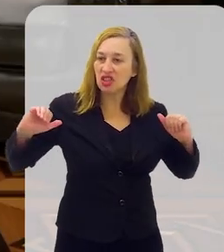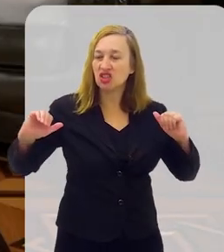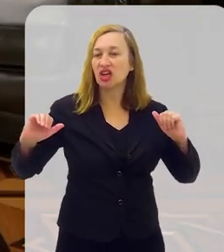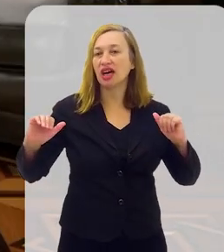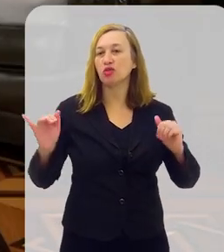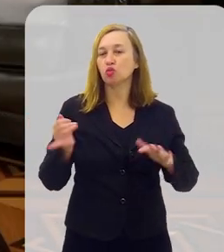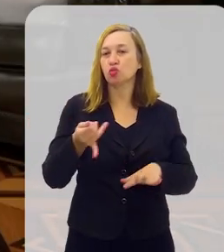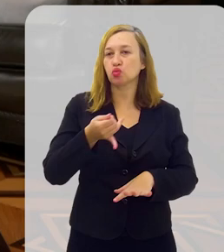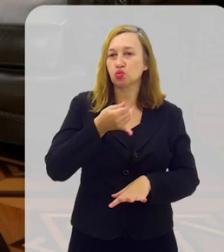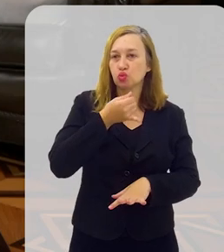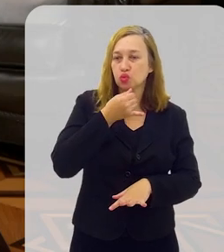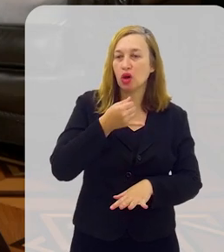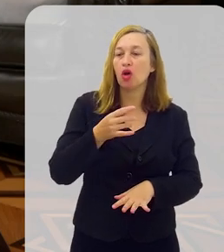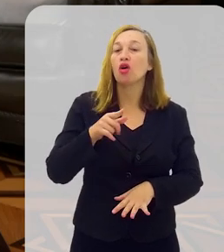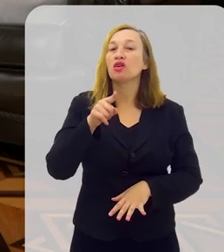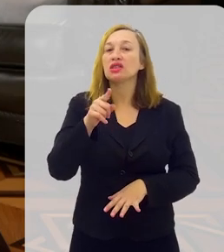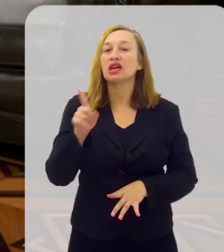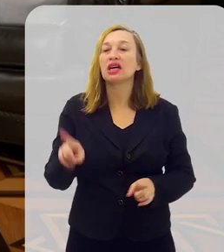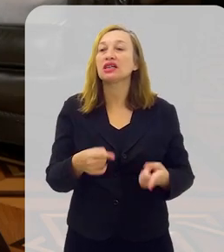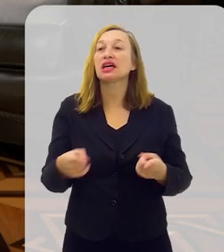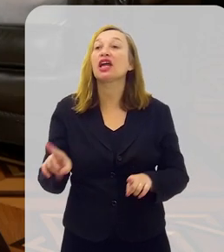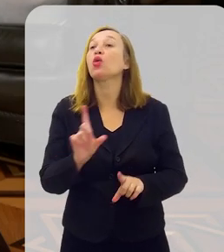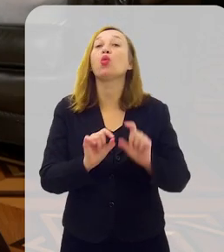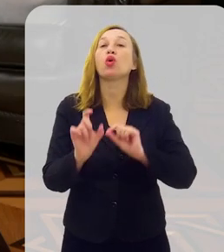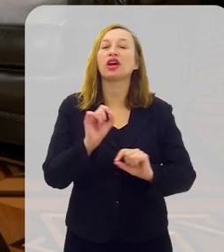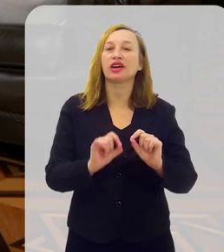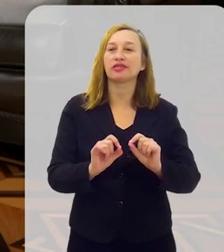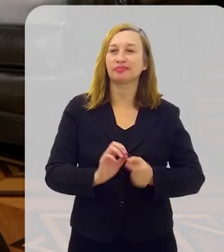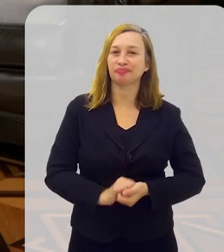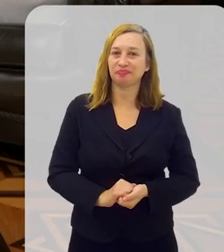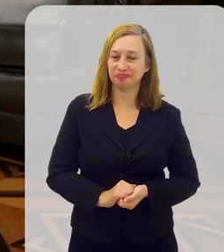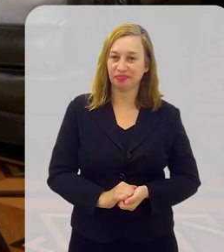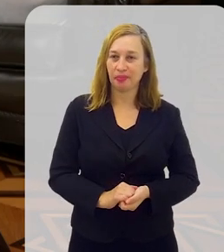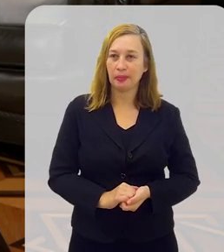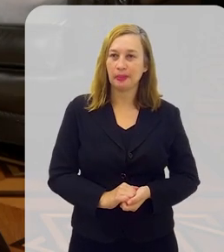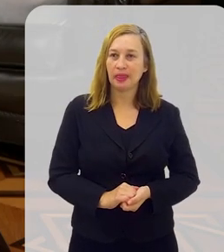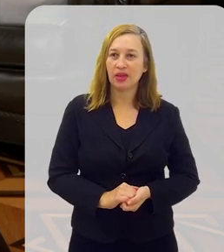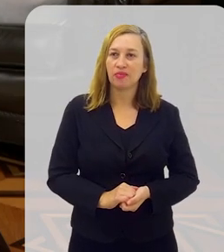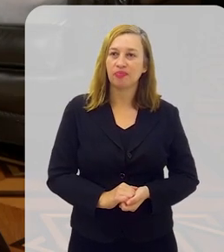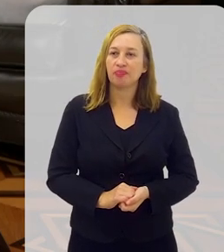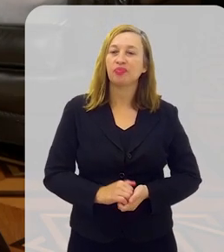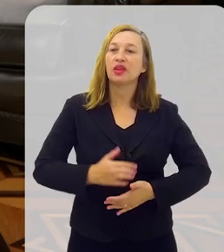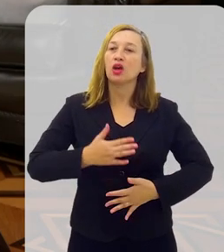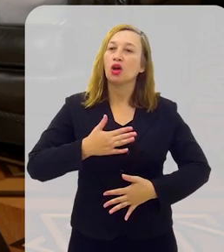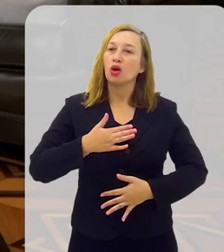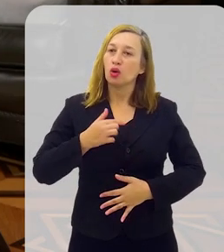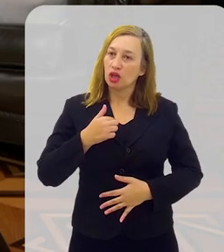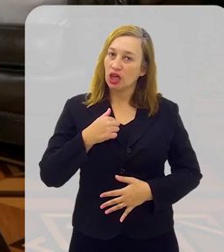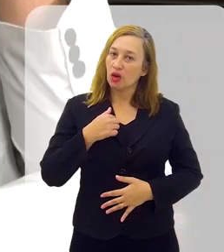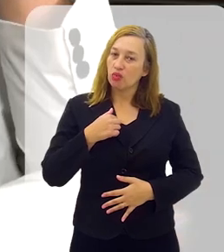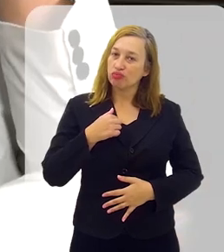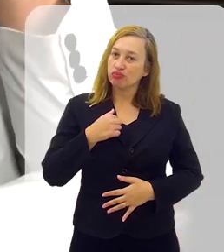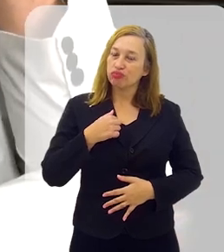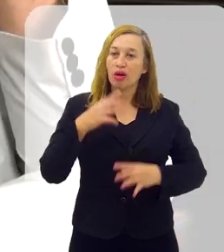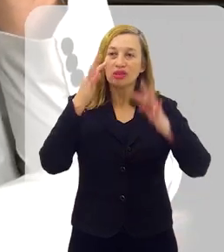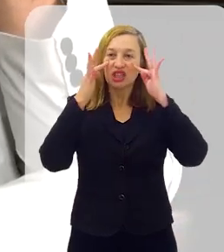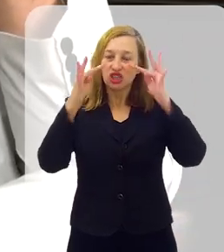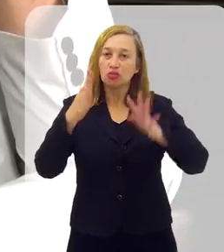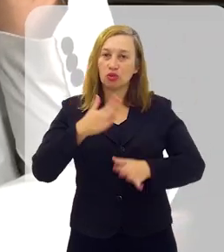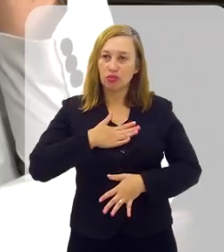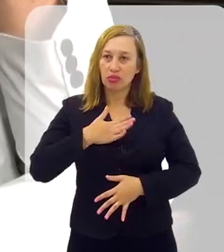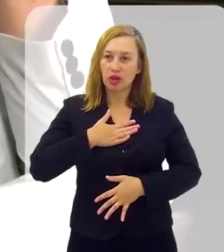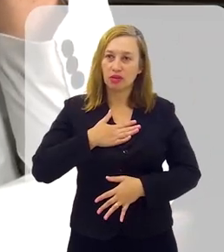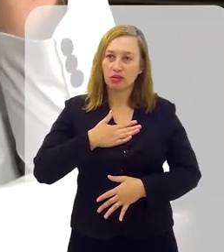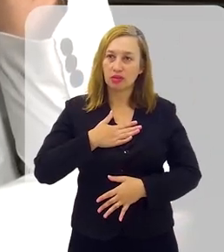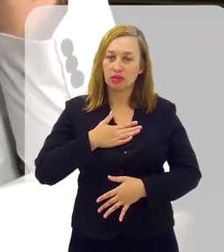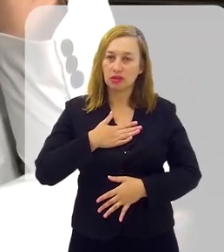cara que quer desistir, que não acredita mais, que está desigrejado, que está entristecido com o Evangelho. O que você cantaria para esse cara? Eu